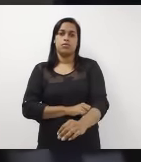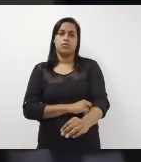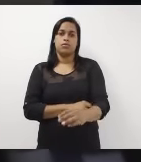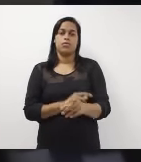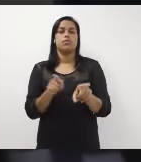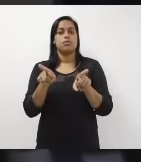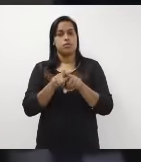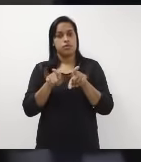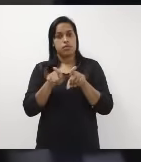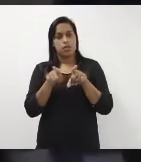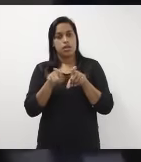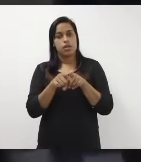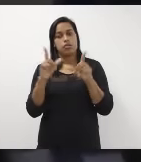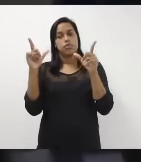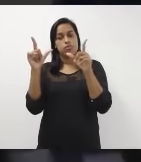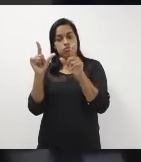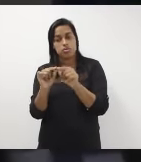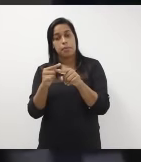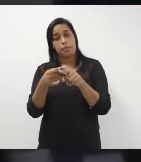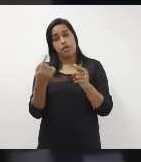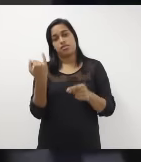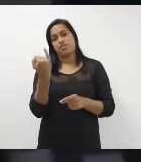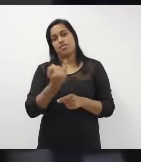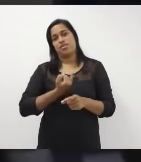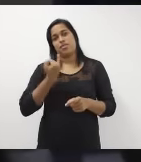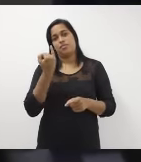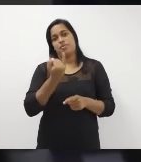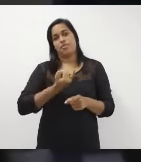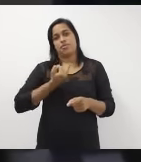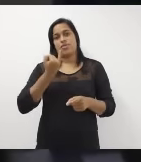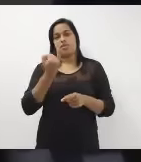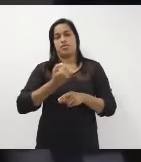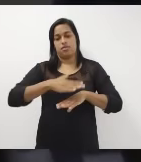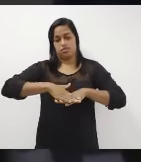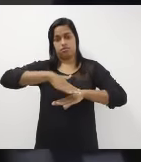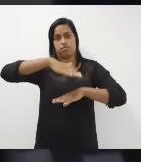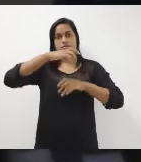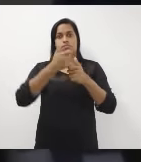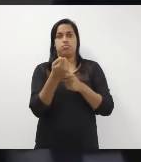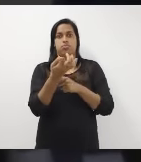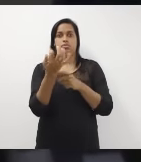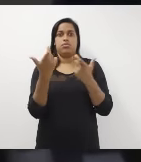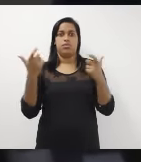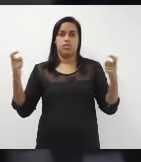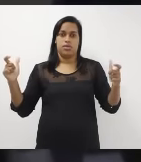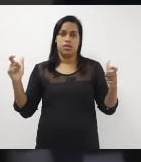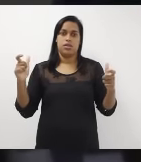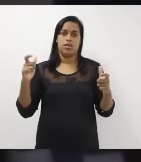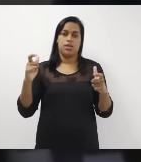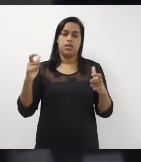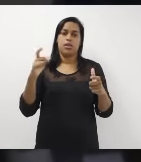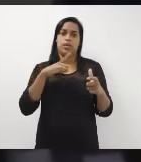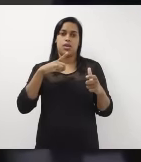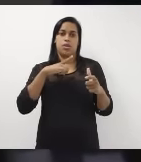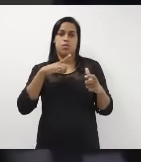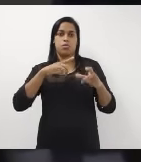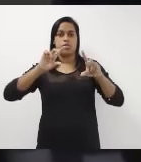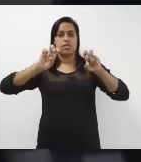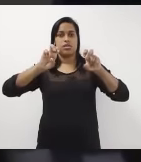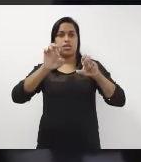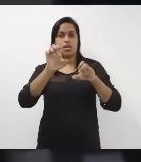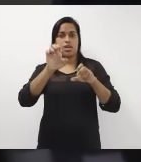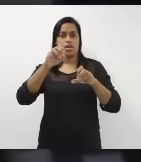Falamos do estoque mínimo, mas também é importante falar do estoque máximo. O estoque máximo tem uma sigla de EMAX. Vai